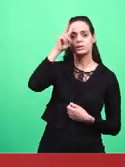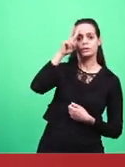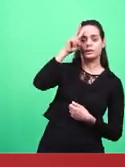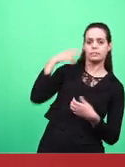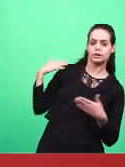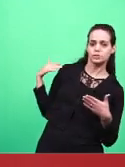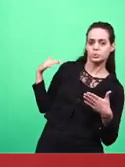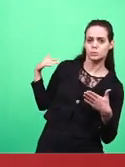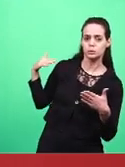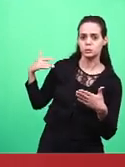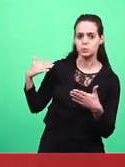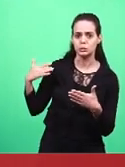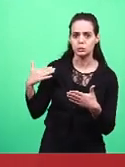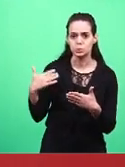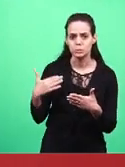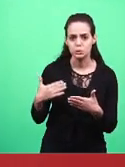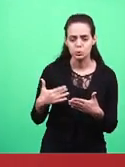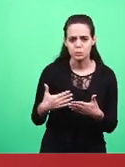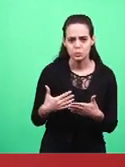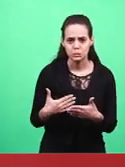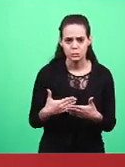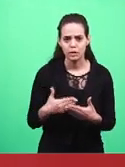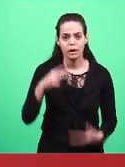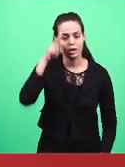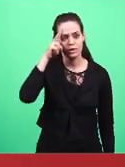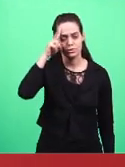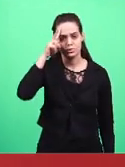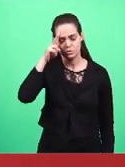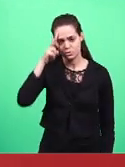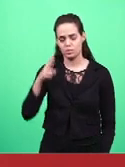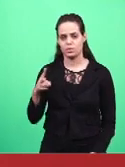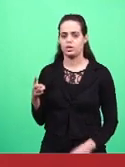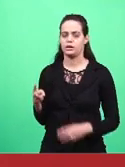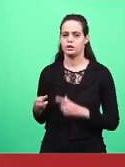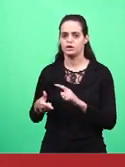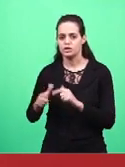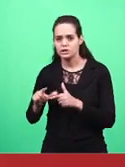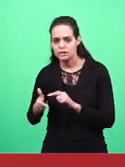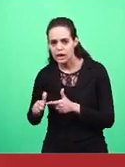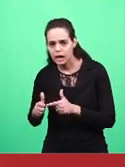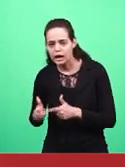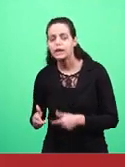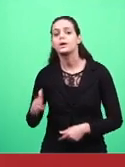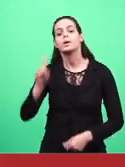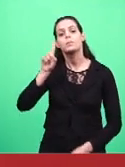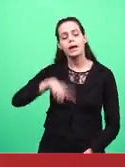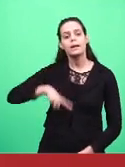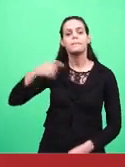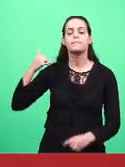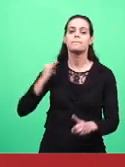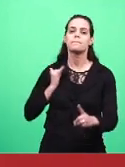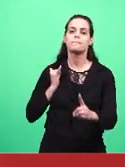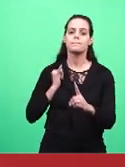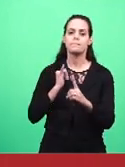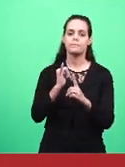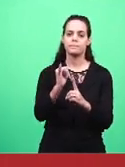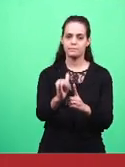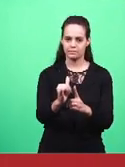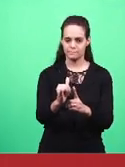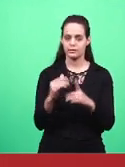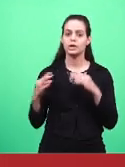identificação hoje que nós temos a respeito do que eles pensam, porque nós